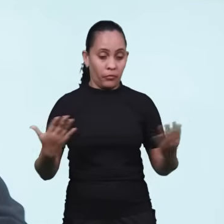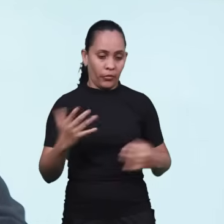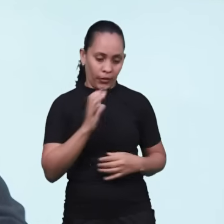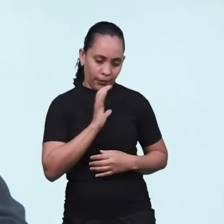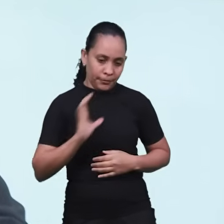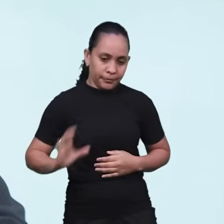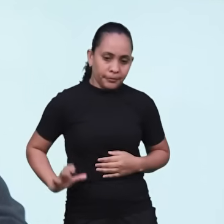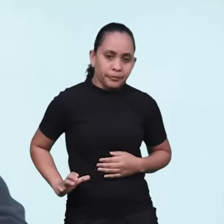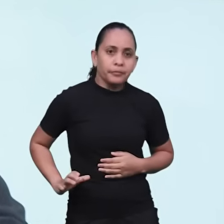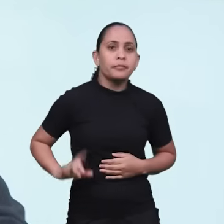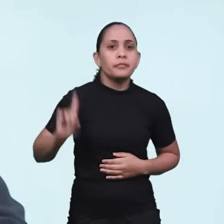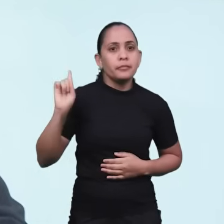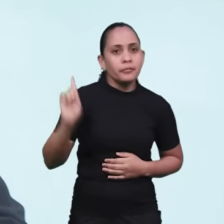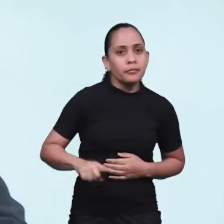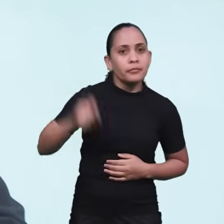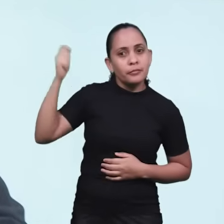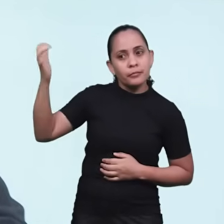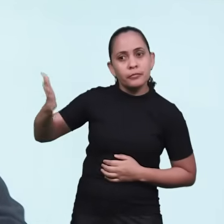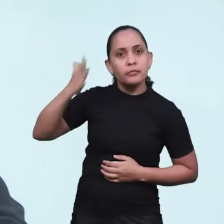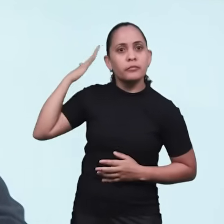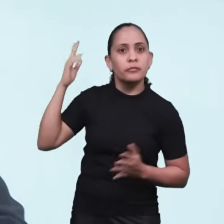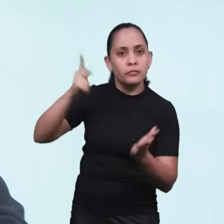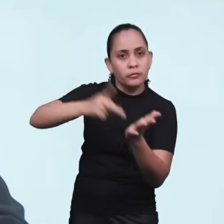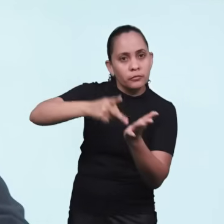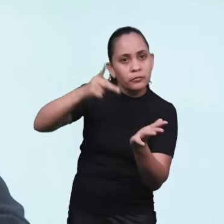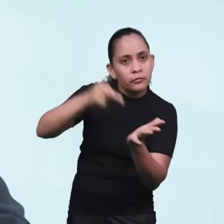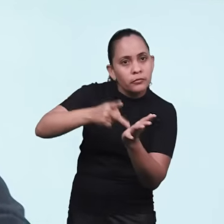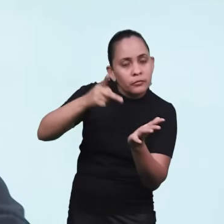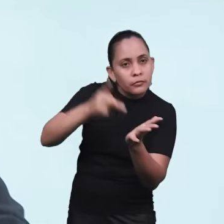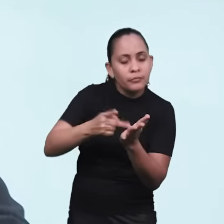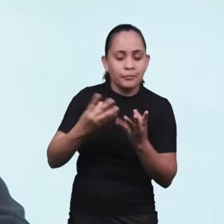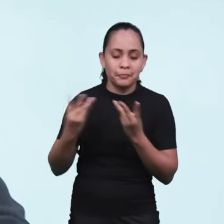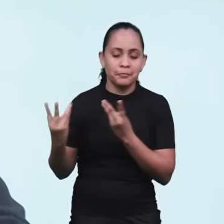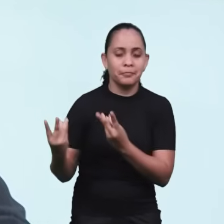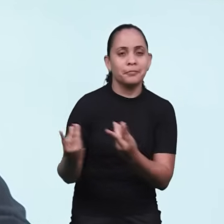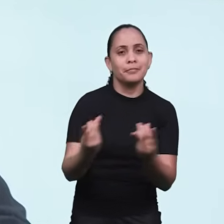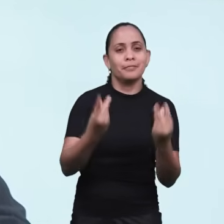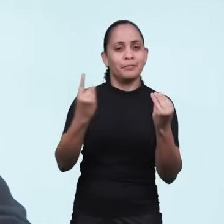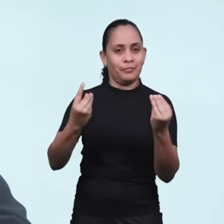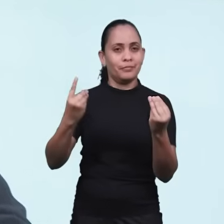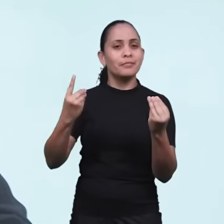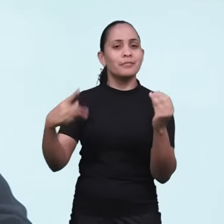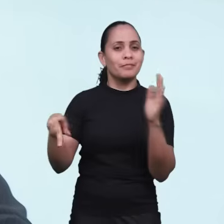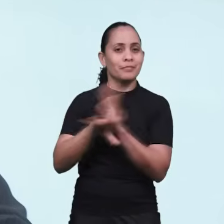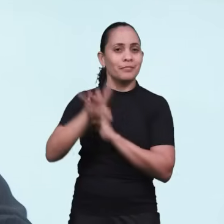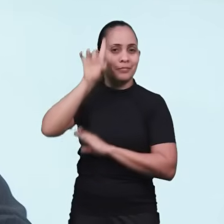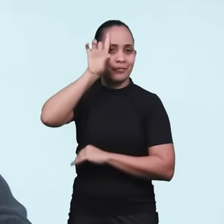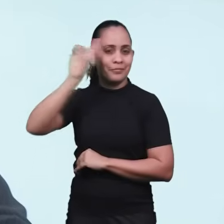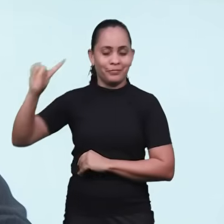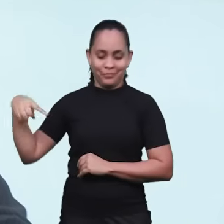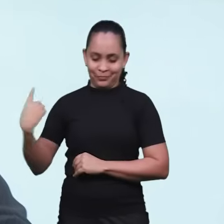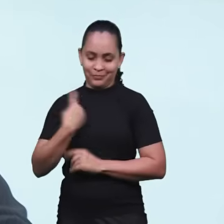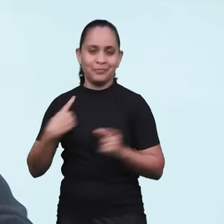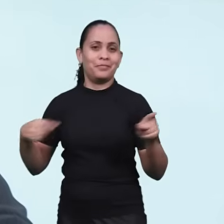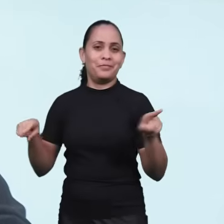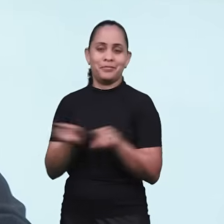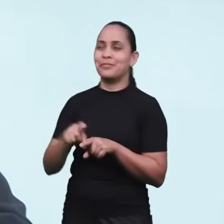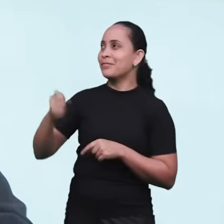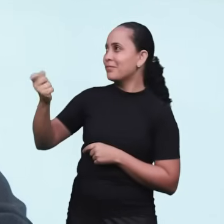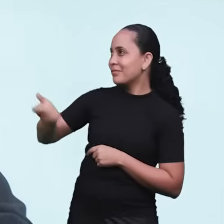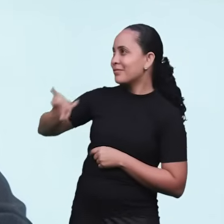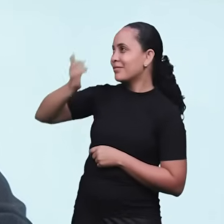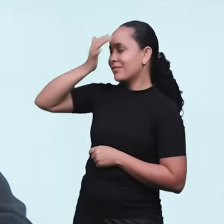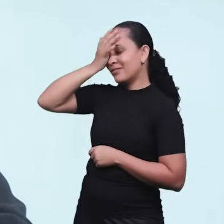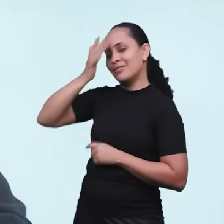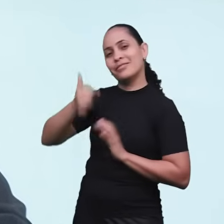ele. Enquanto Cristo é a luz do mundo, é a luz original, a própria essência da luz, os